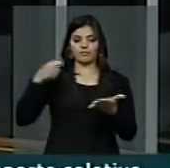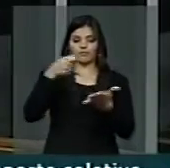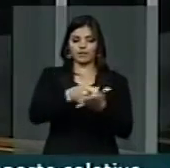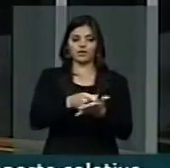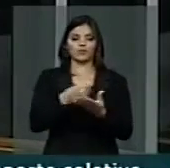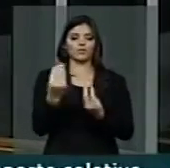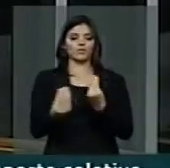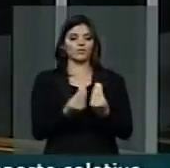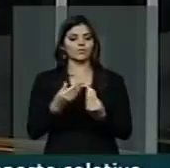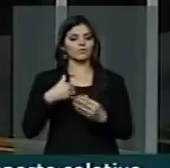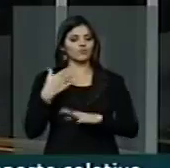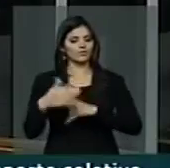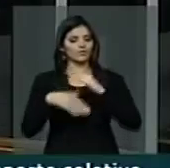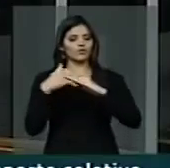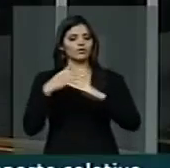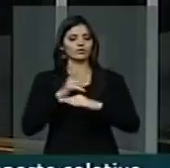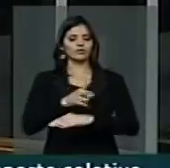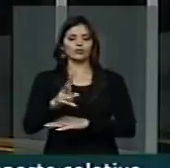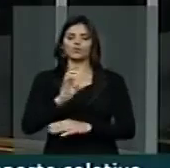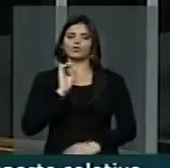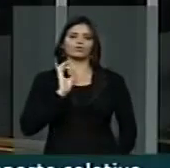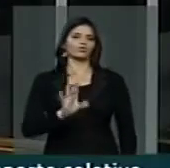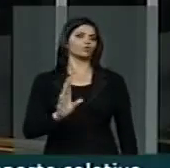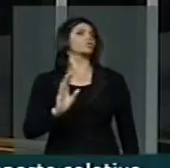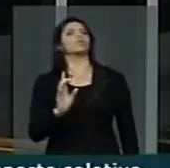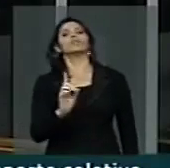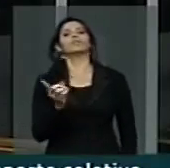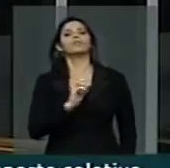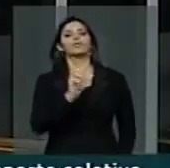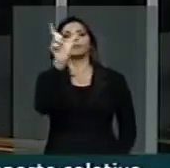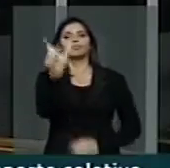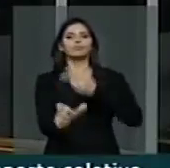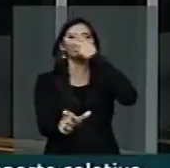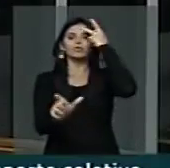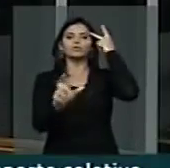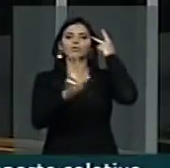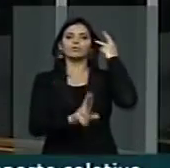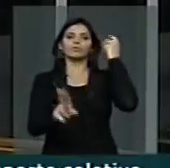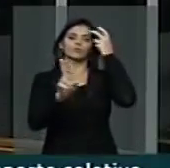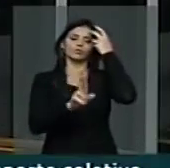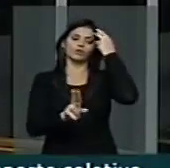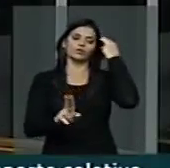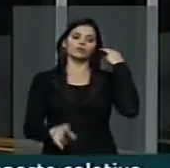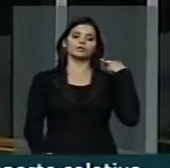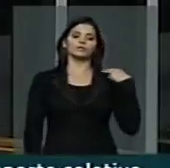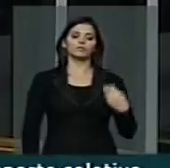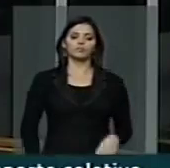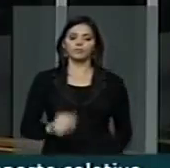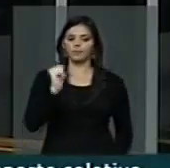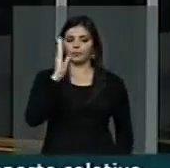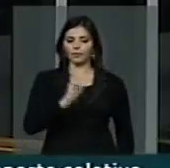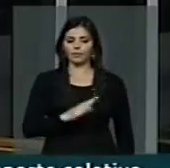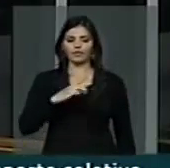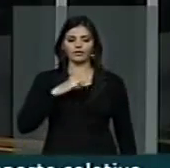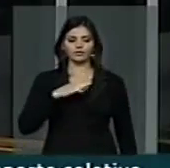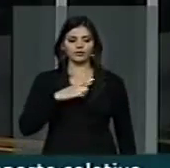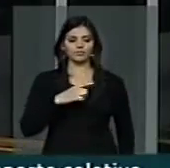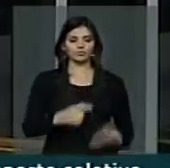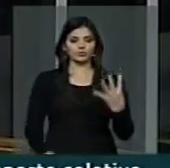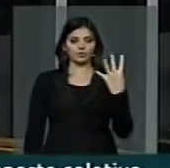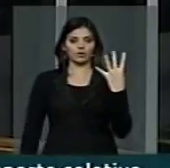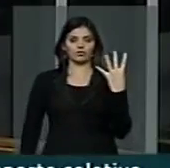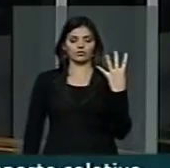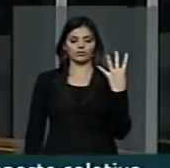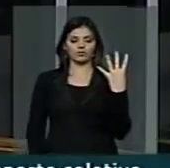de forma progressiva e não apenas por usuários. Aqui no Brasil temos 4